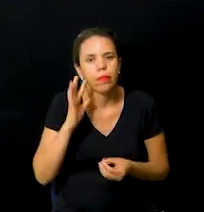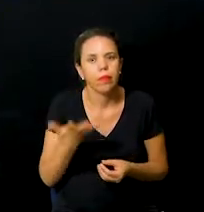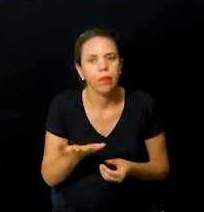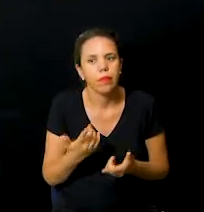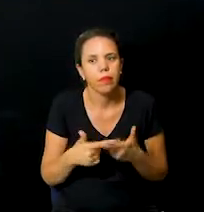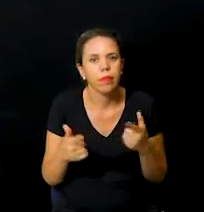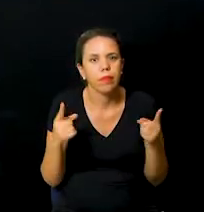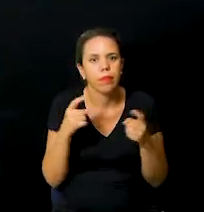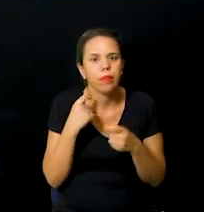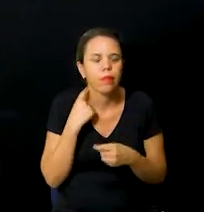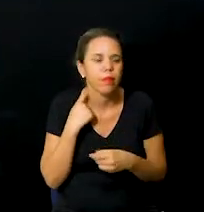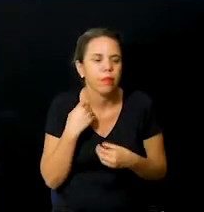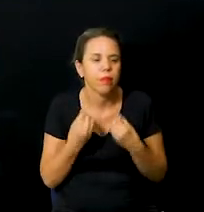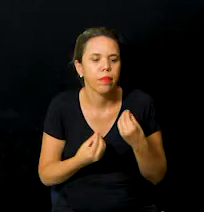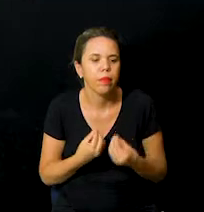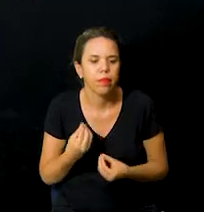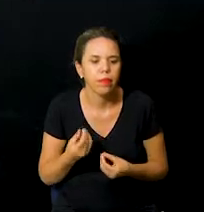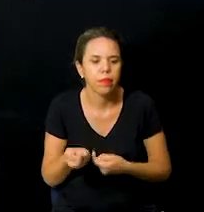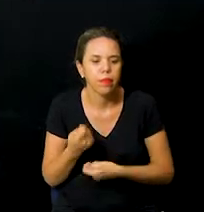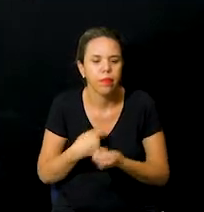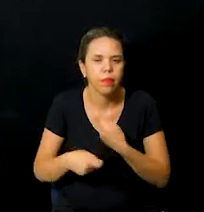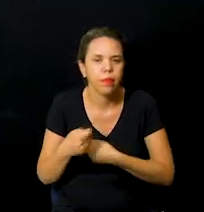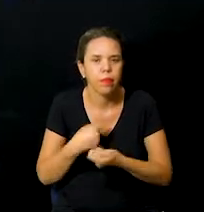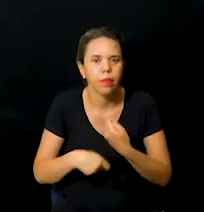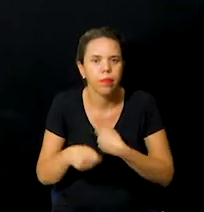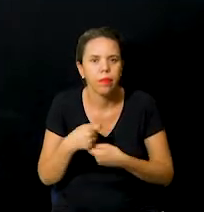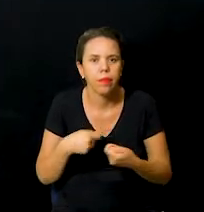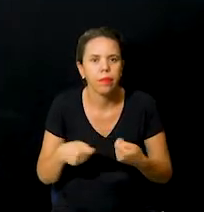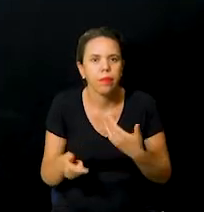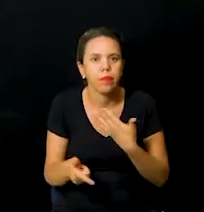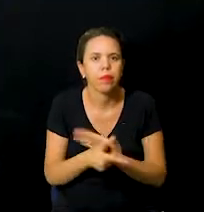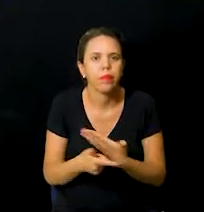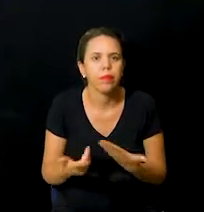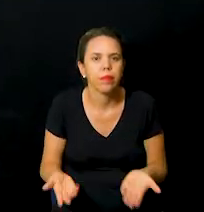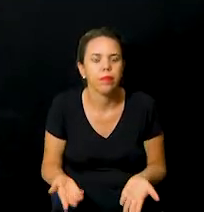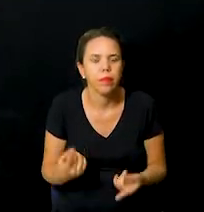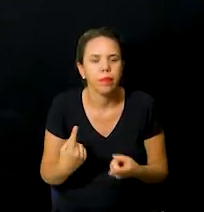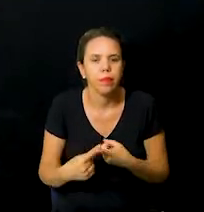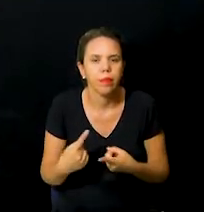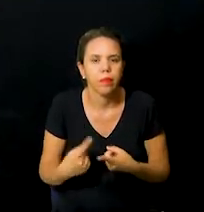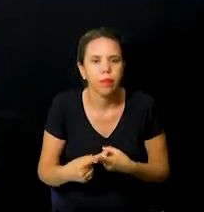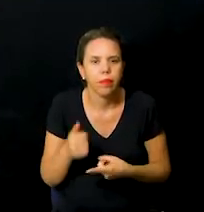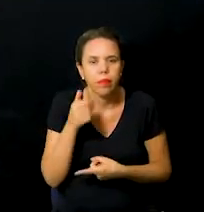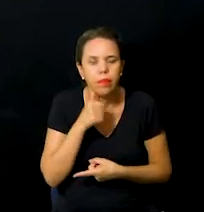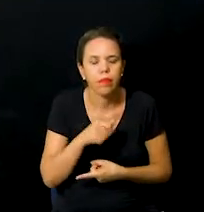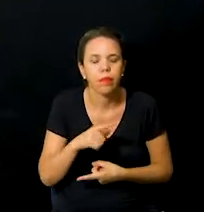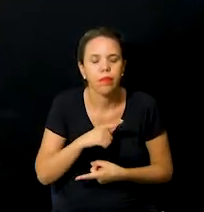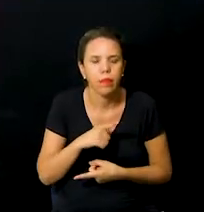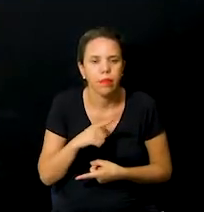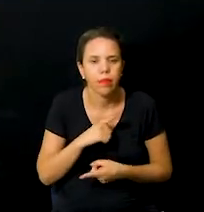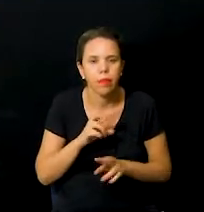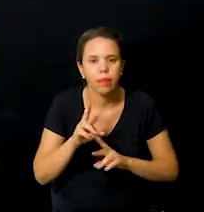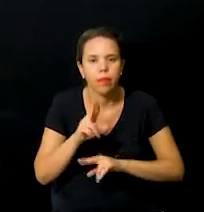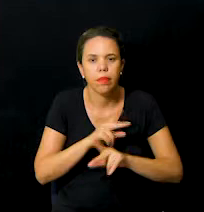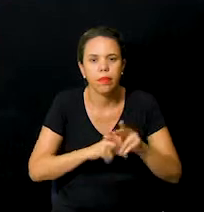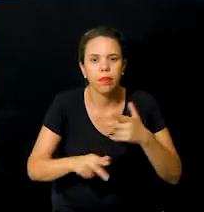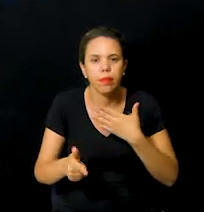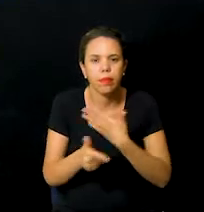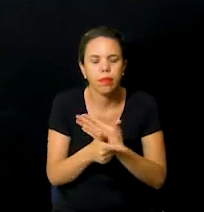é que eu resolvo as minhas dificuldades, como é que eu administro os meus tantos papéis, porque nós mulheres